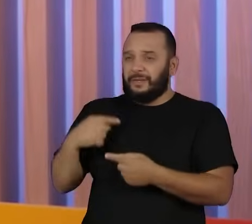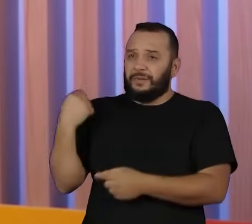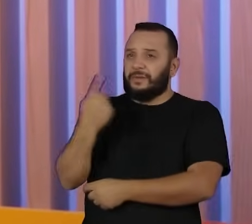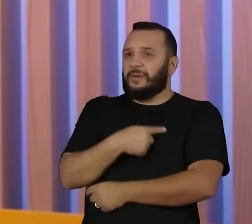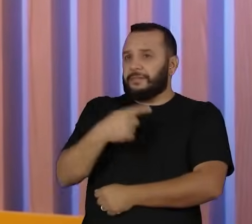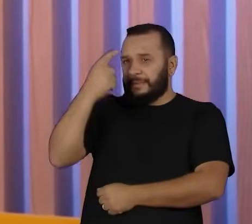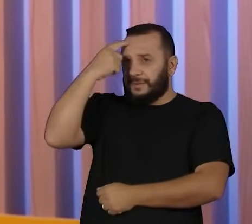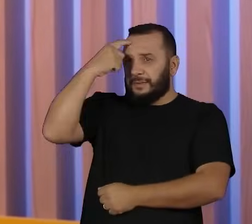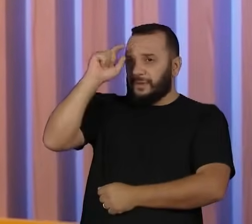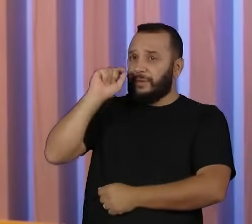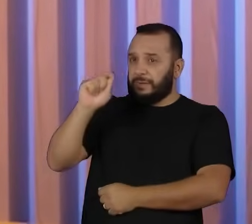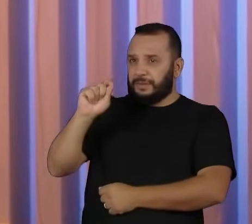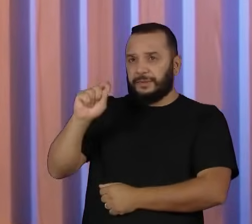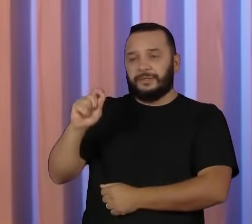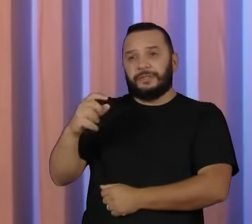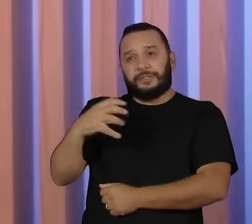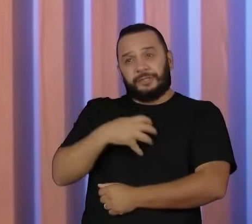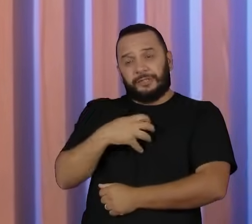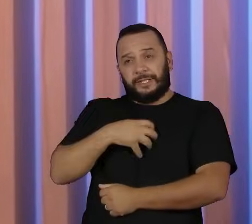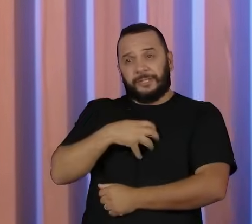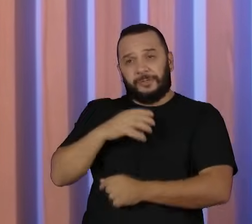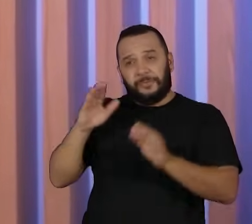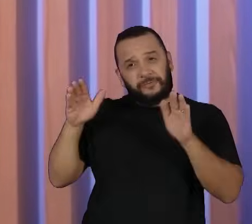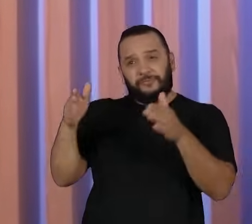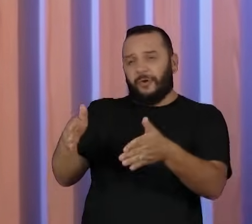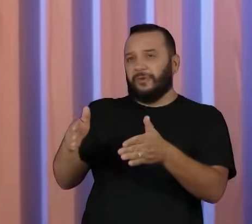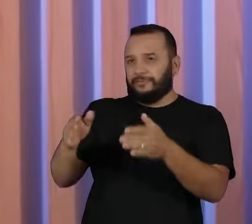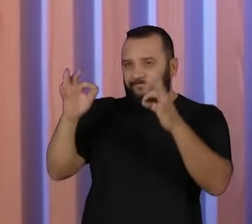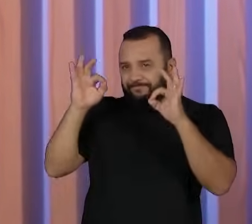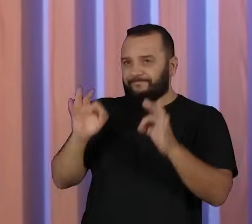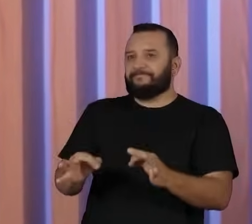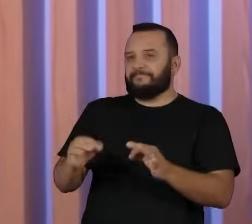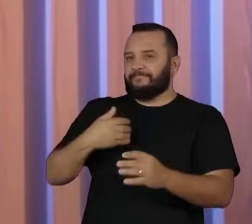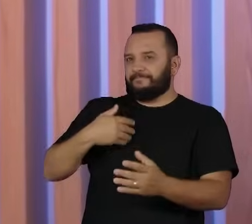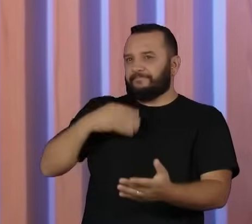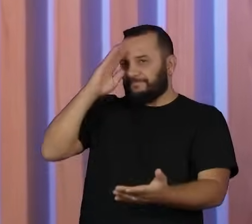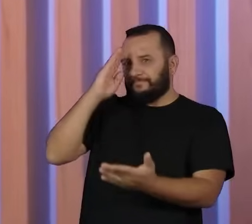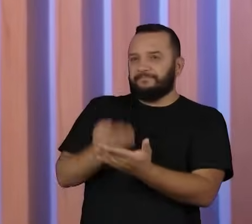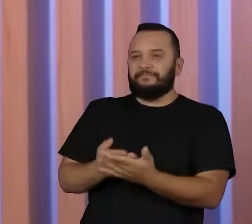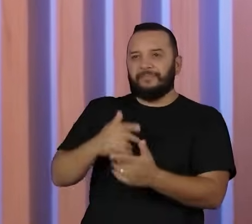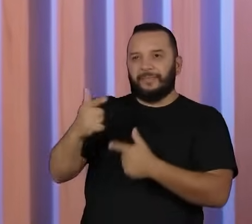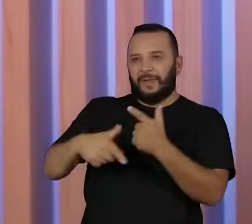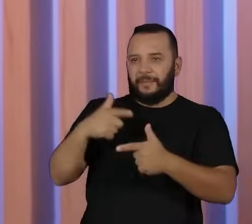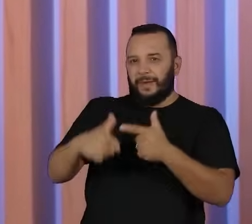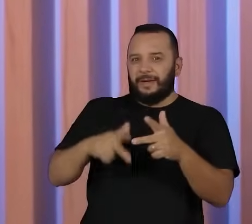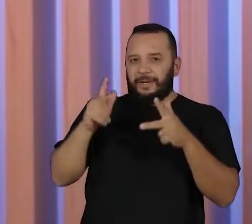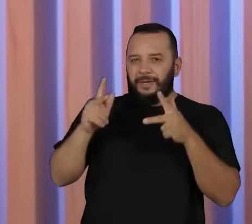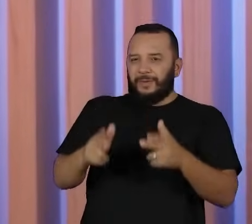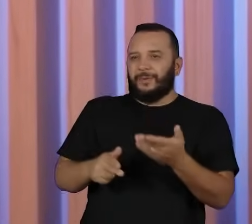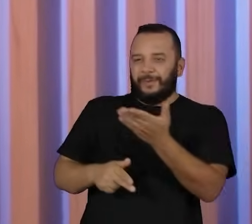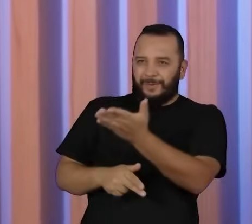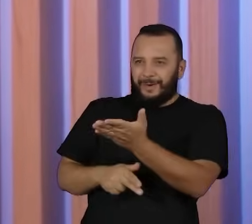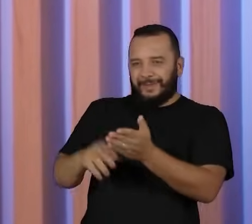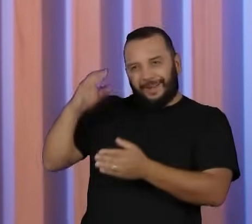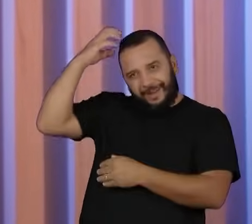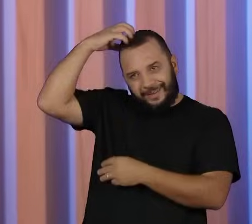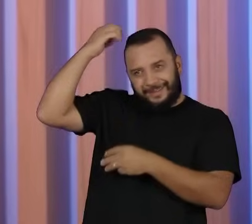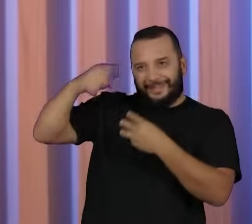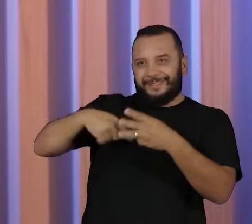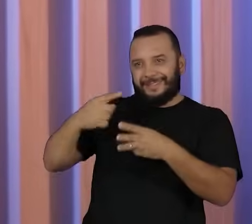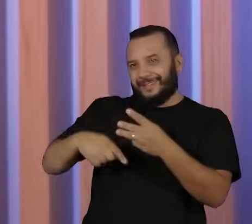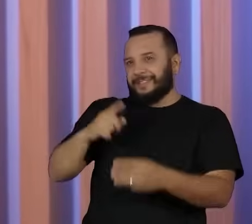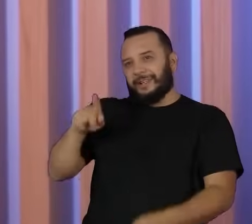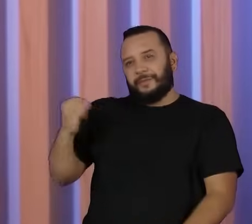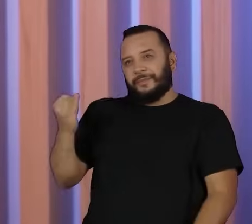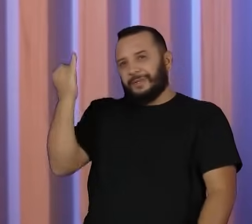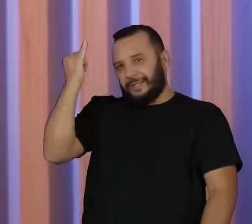olhar, né, de forma muito mais incisiva, de forma muito mais efetiva. Acredito que trabalhos como o da NEA são extremamente importantes. Eu venho de uma